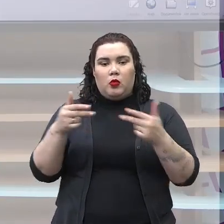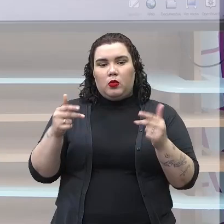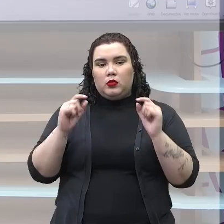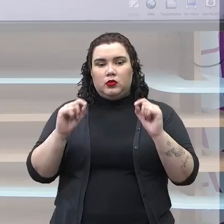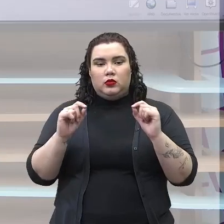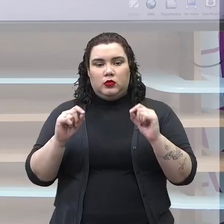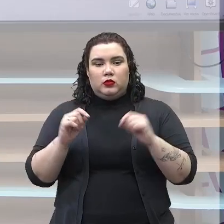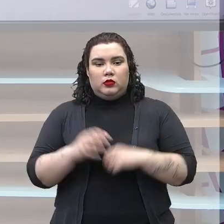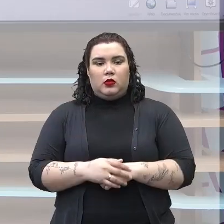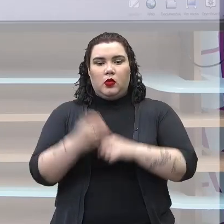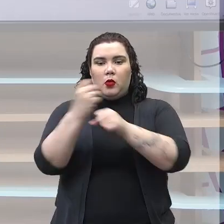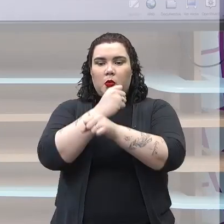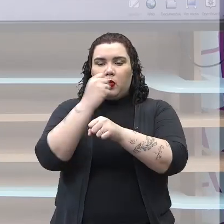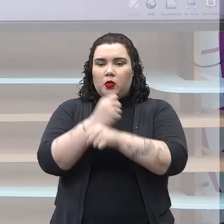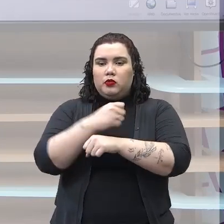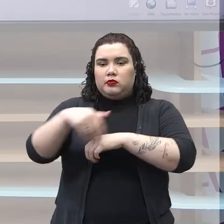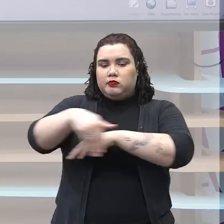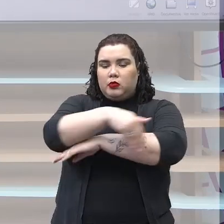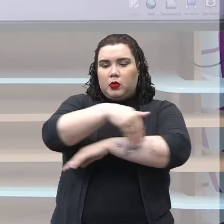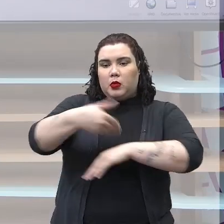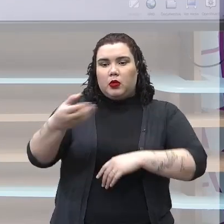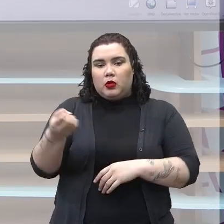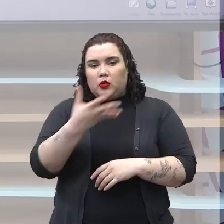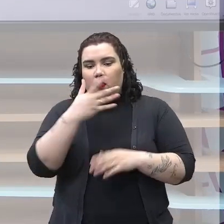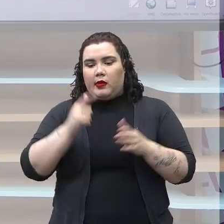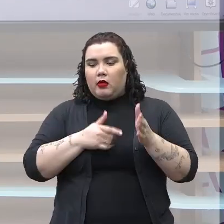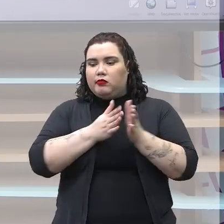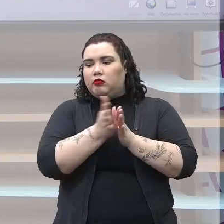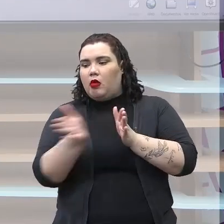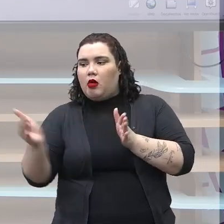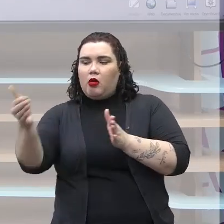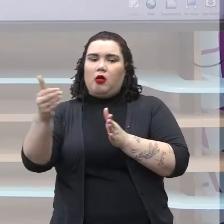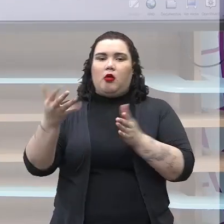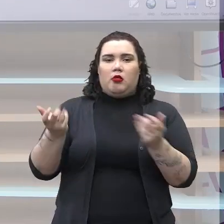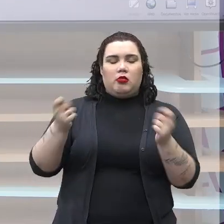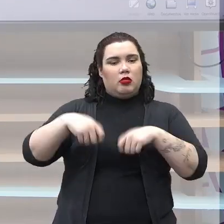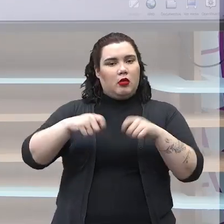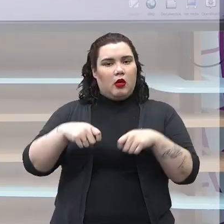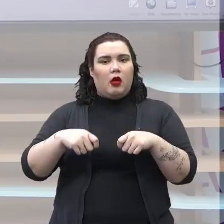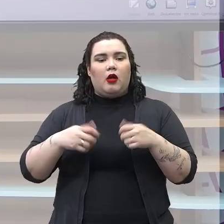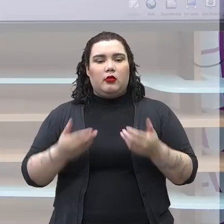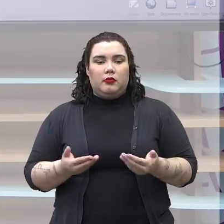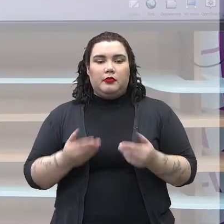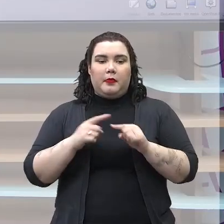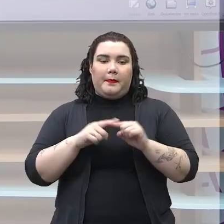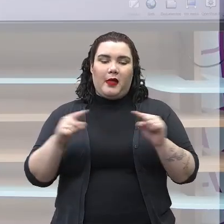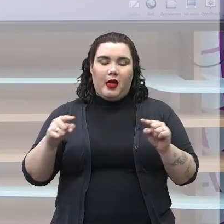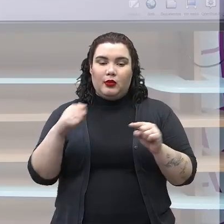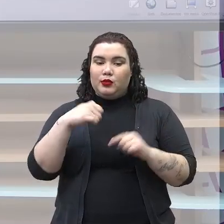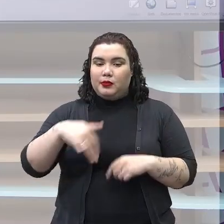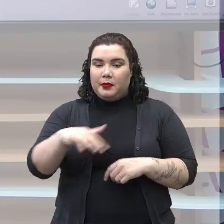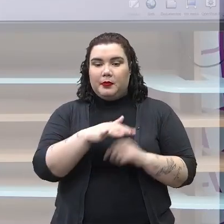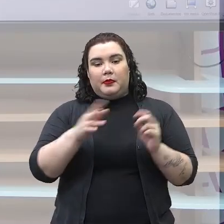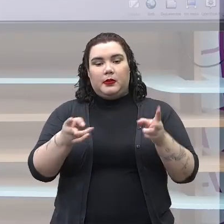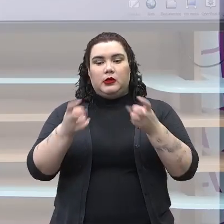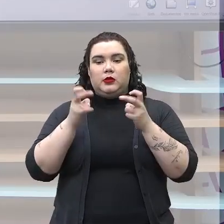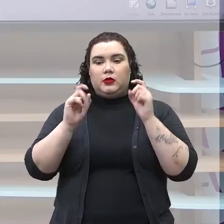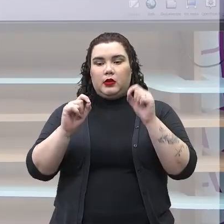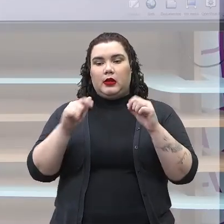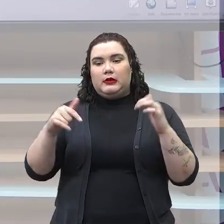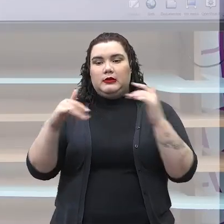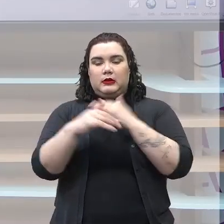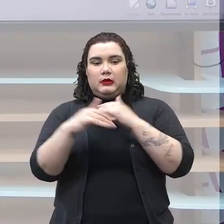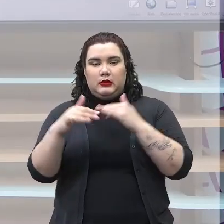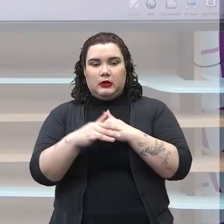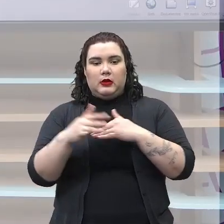bastante, né? Constrói ali uma avenida nova para desviar o caminho de alguns veículos e tal, mas no geral a tendência é a cidade ficar cada